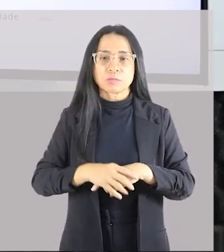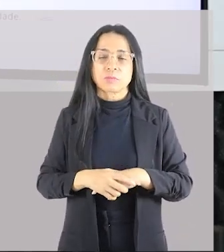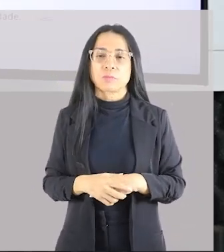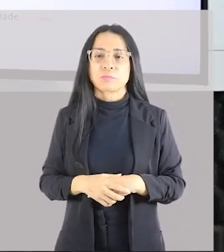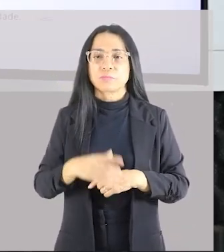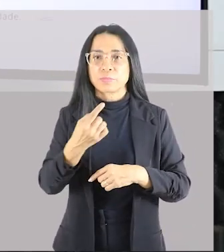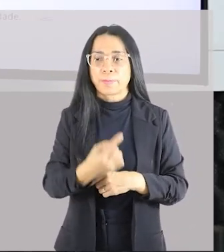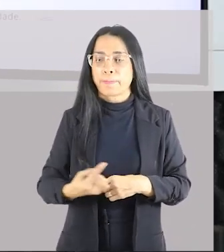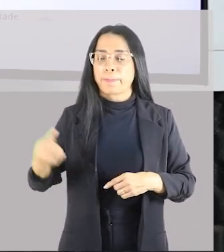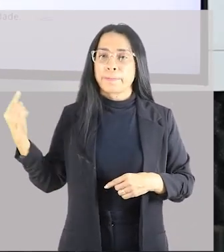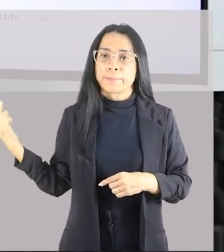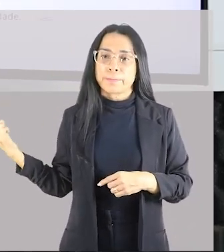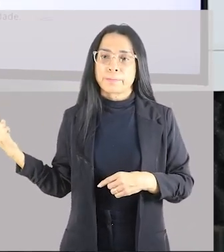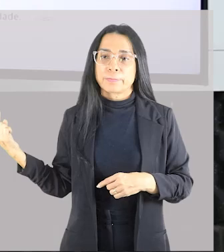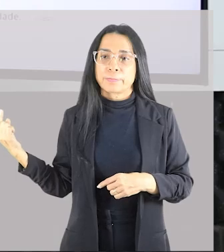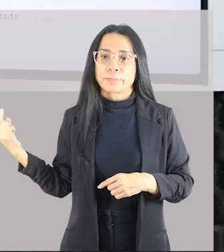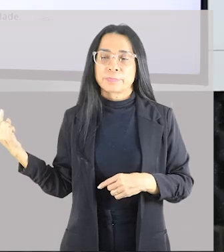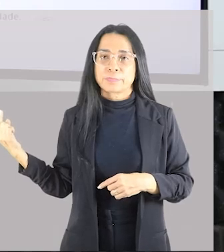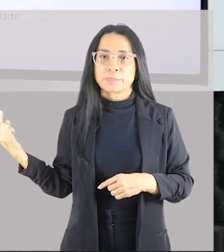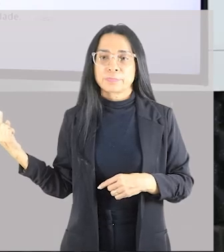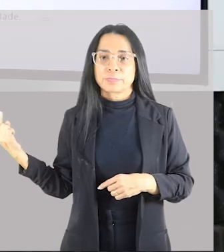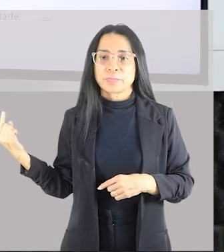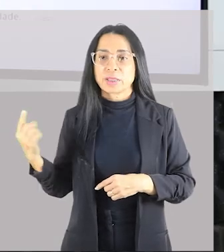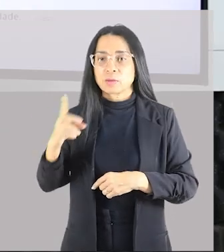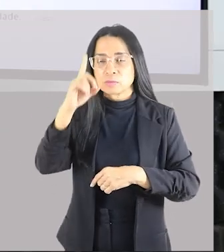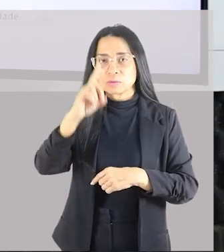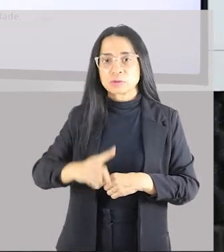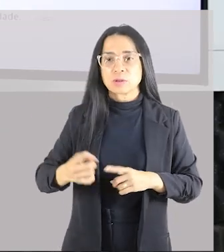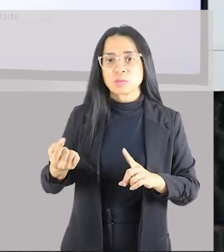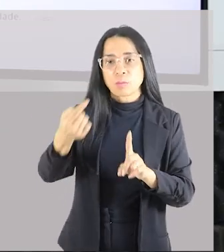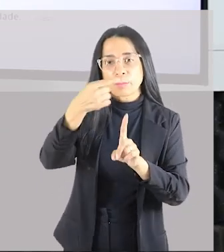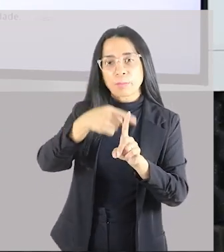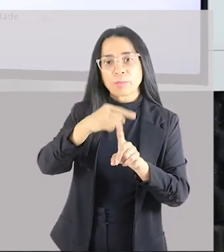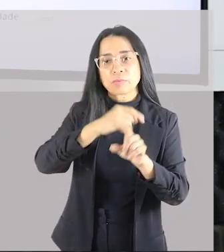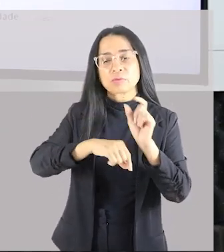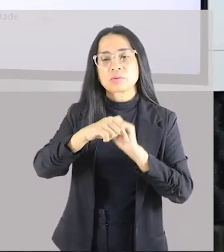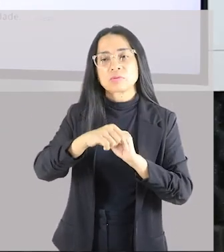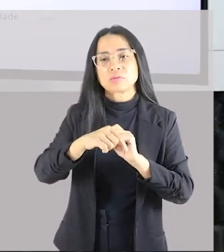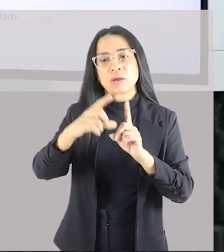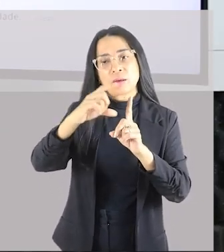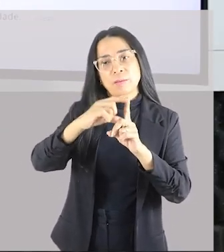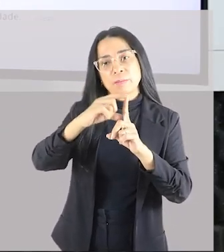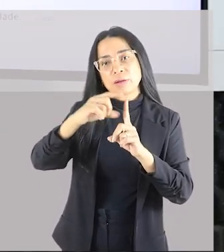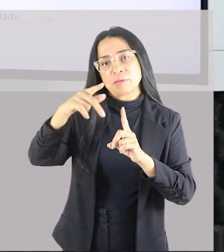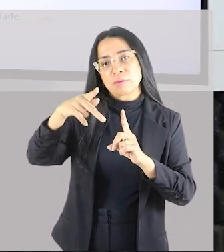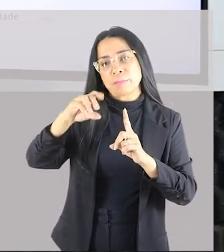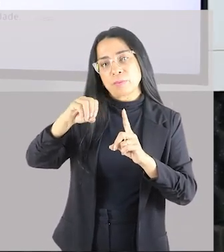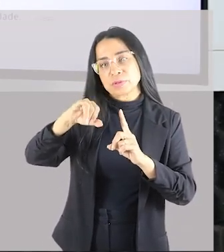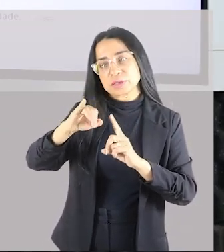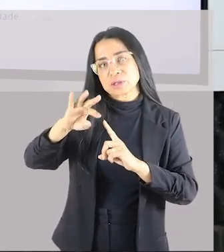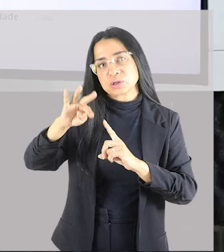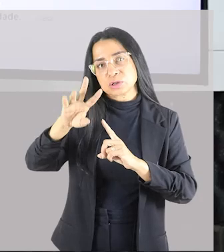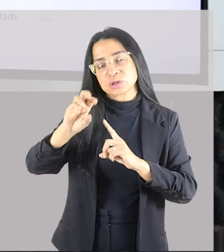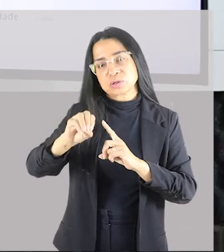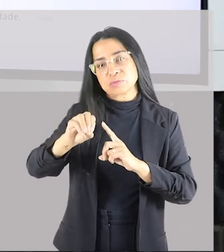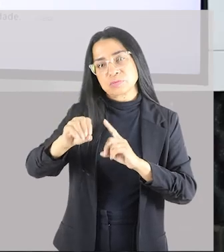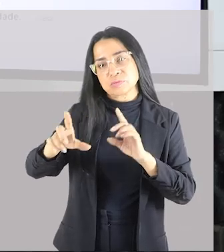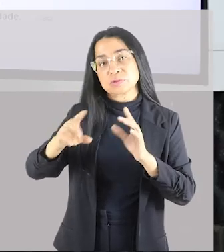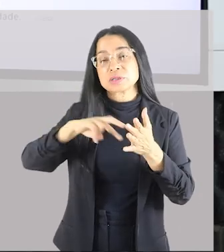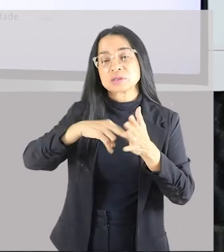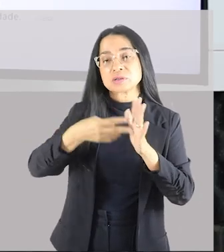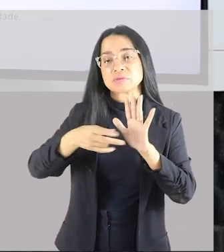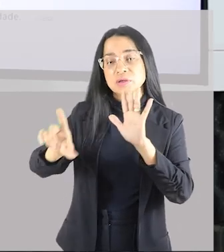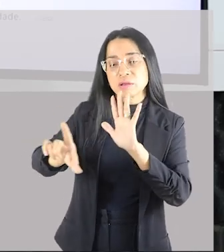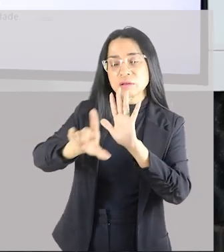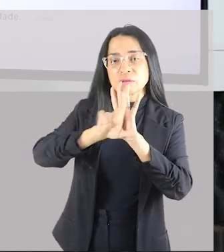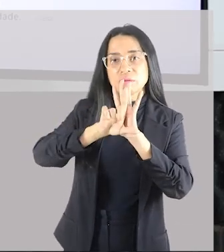lado do direito natural, nós temos o direito que é chamado de positivo. Essa palavra positivação é a mesma coisa que legitimação, ou